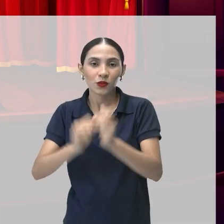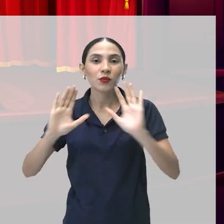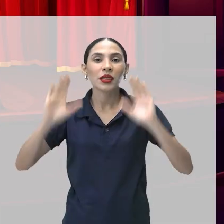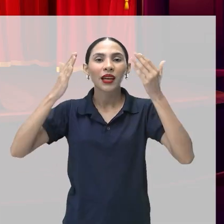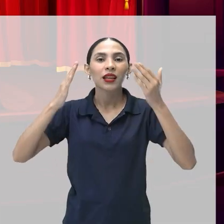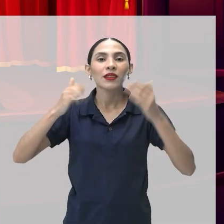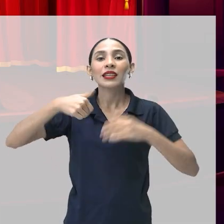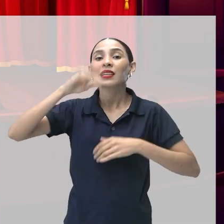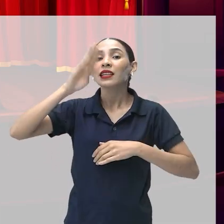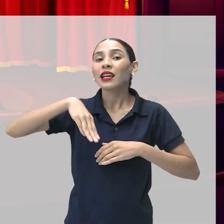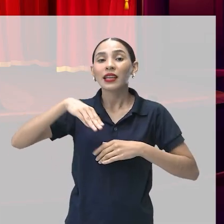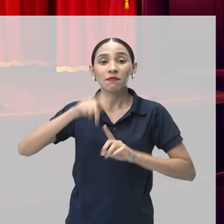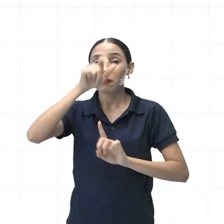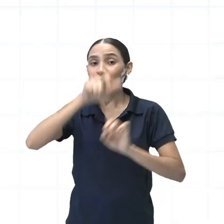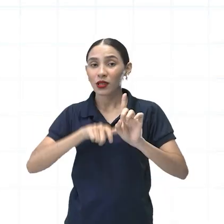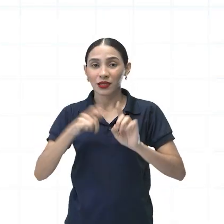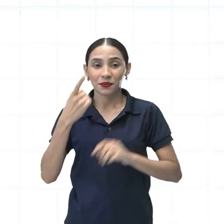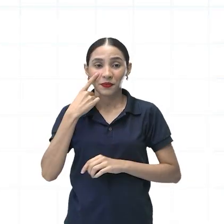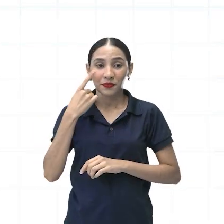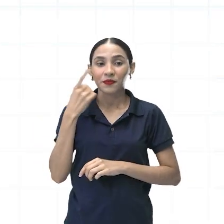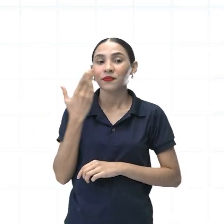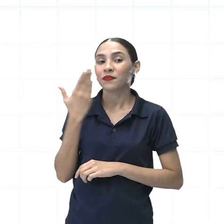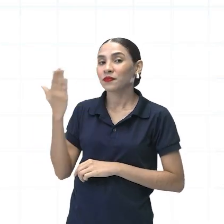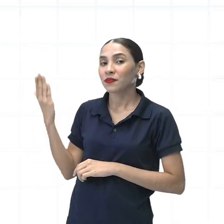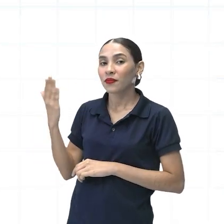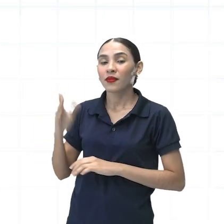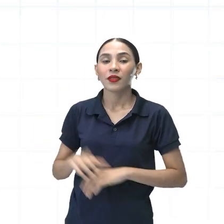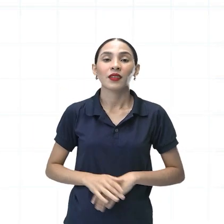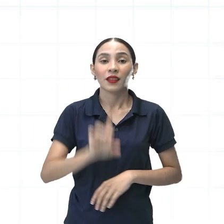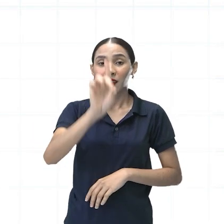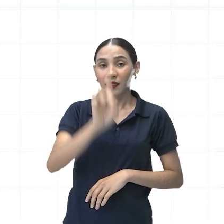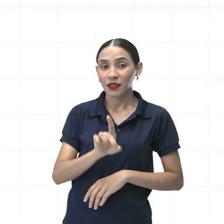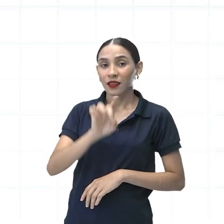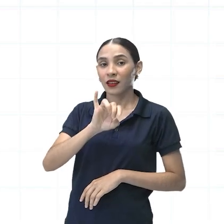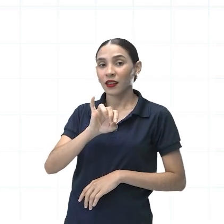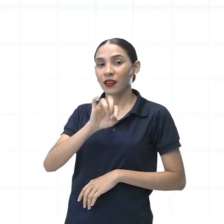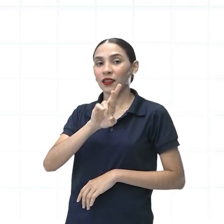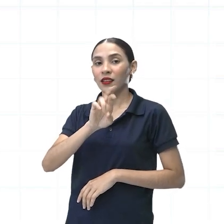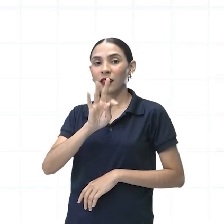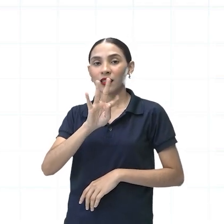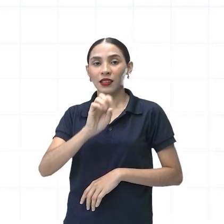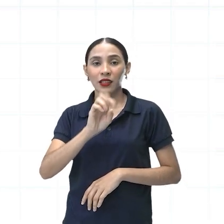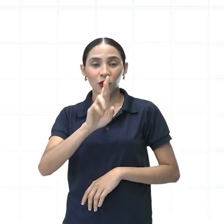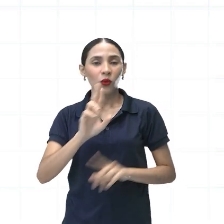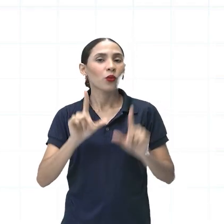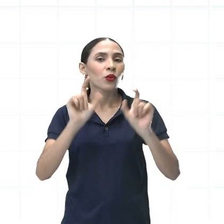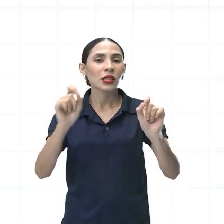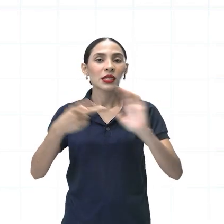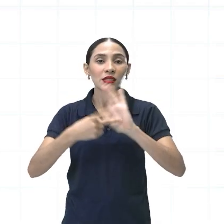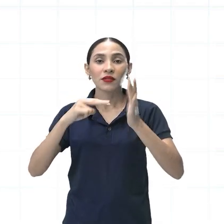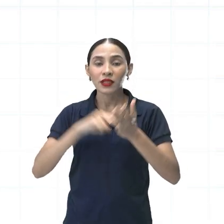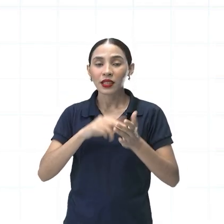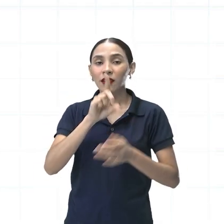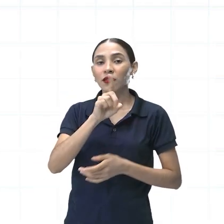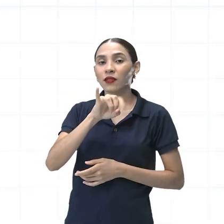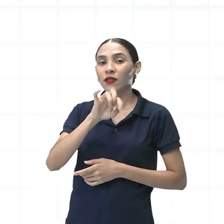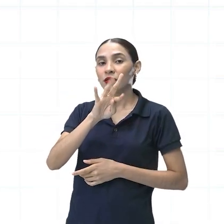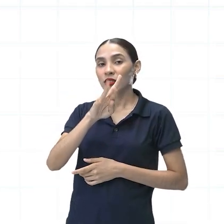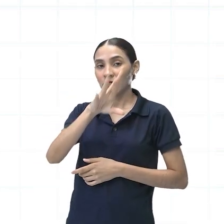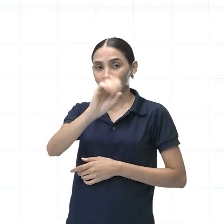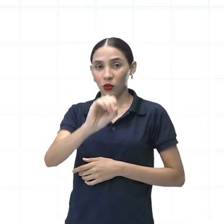quem é esse personagem? Vamos ver? Então, é o diretor. E o que seria o diretor em